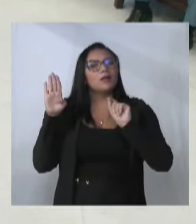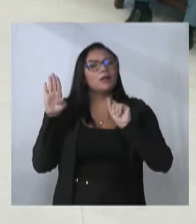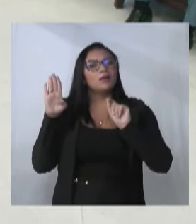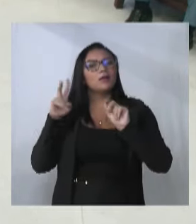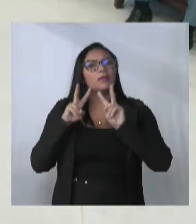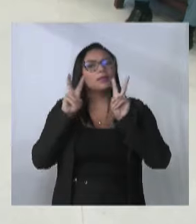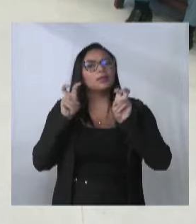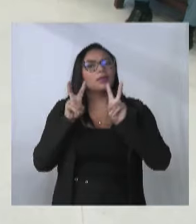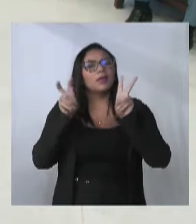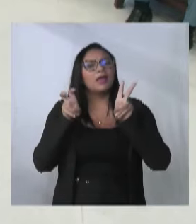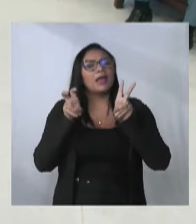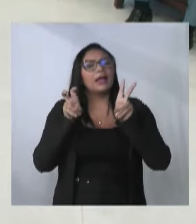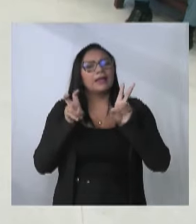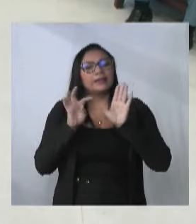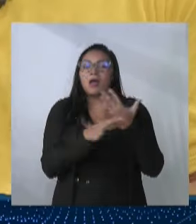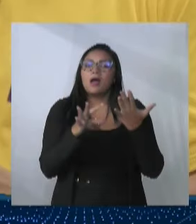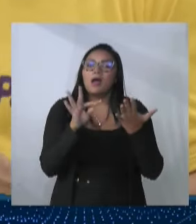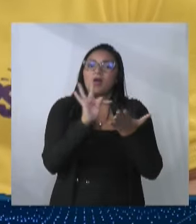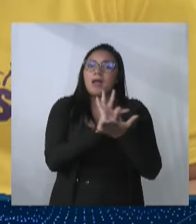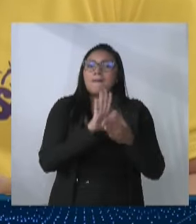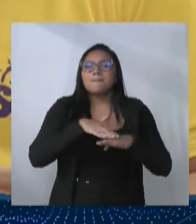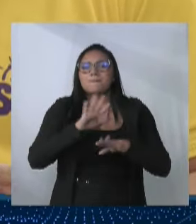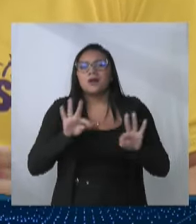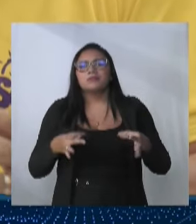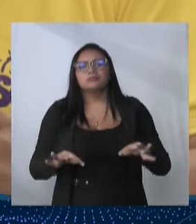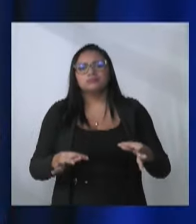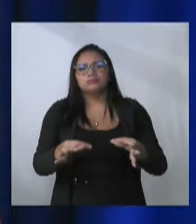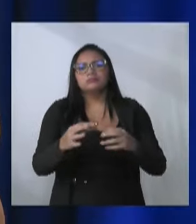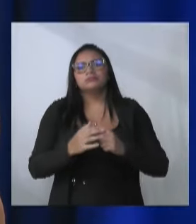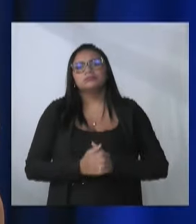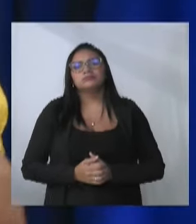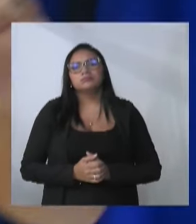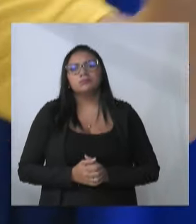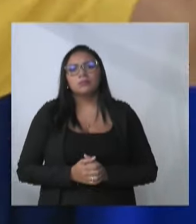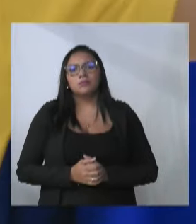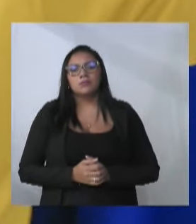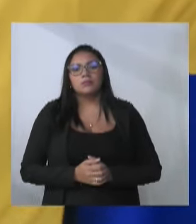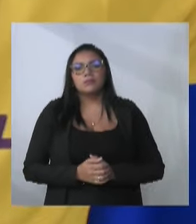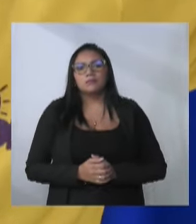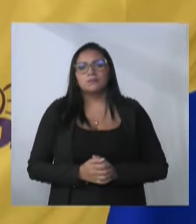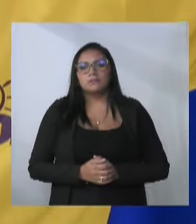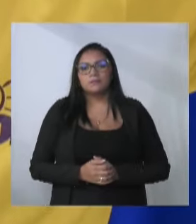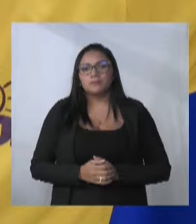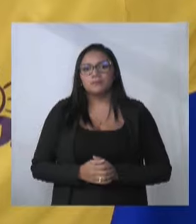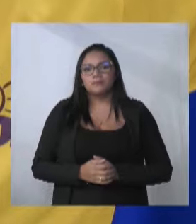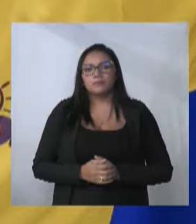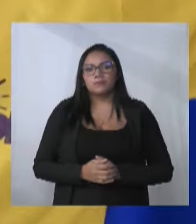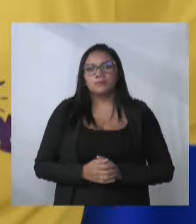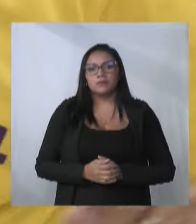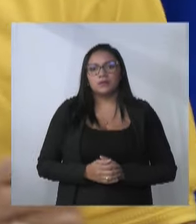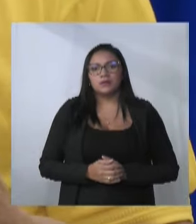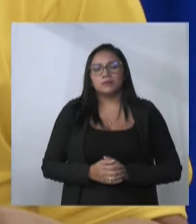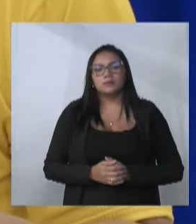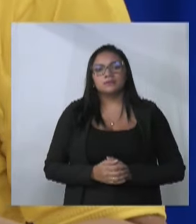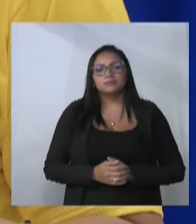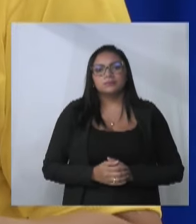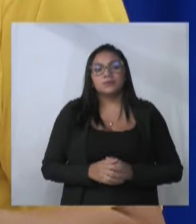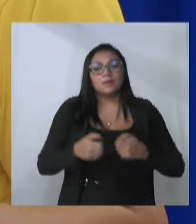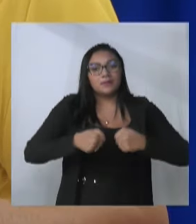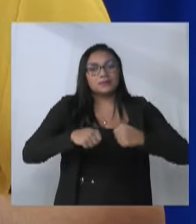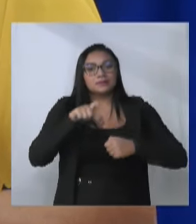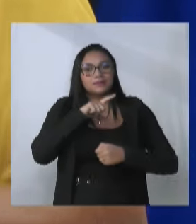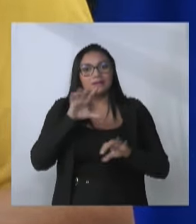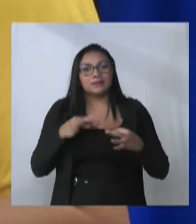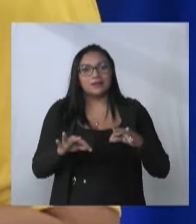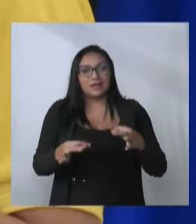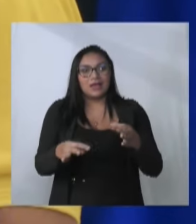Teresina mais tecnológica na inovação. Buscar tecnologia para chegar lá na periferia é diferente,